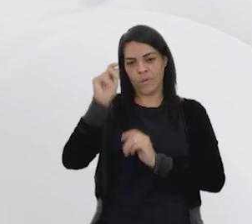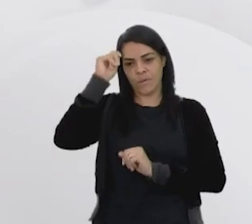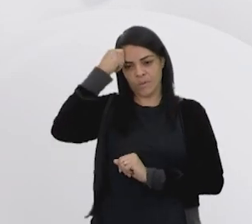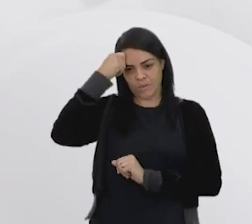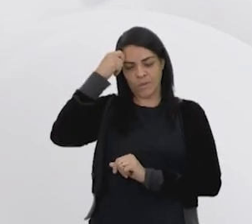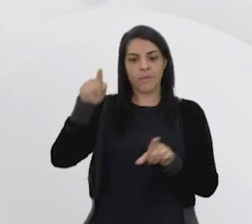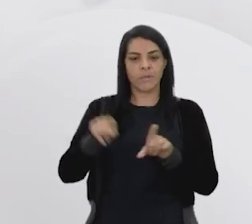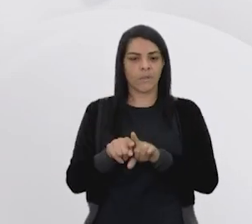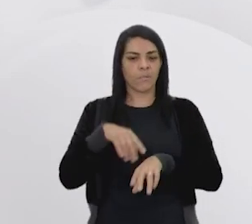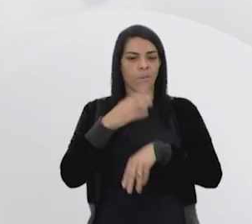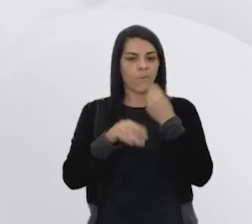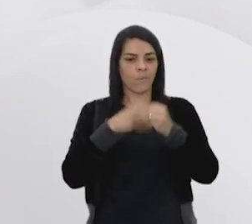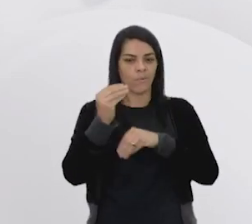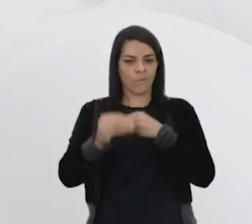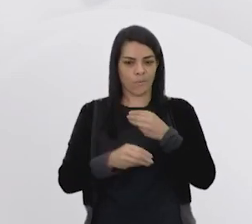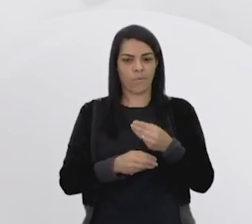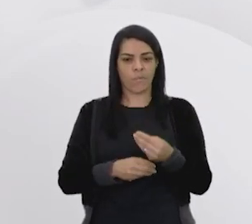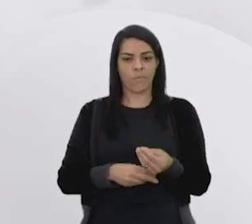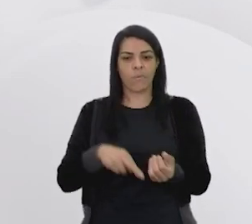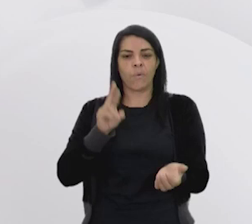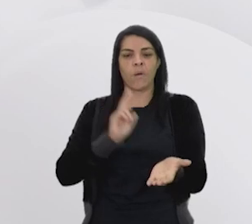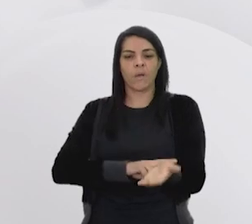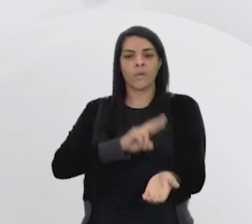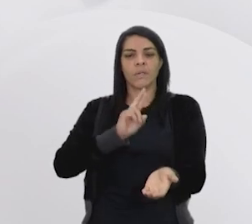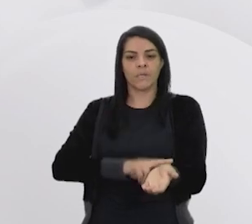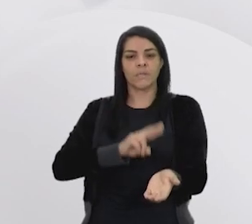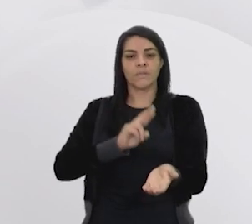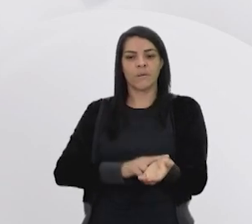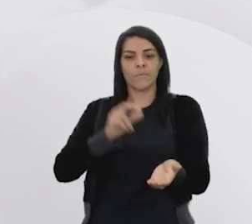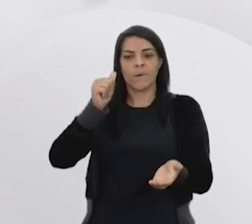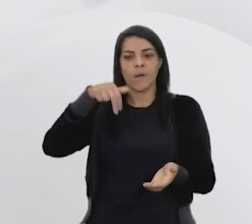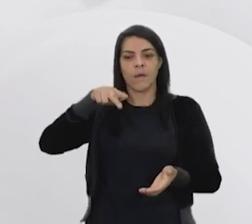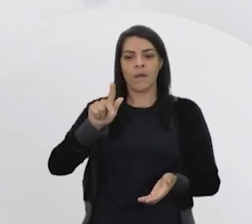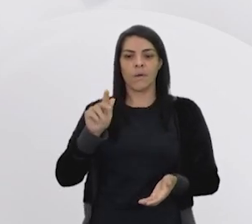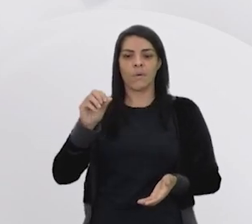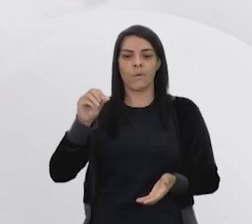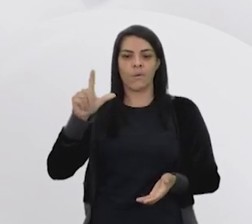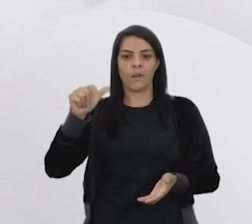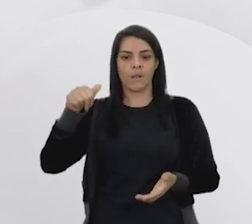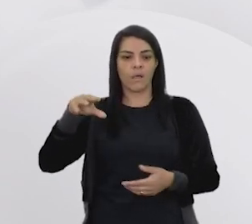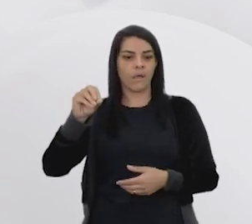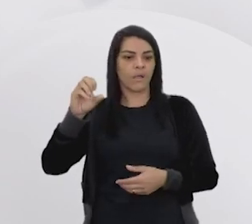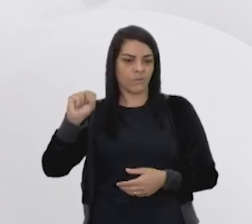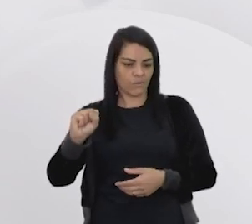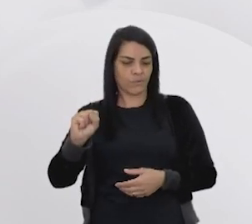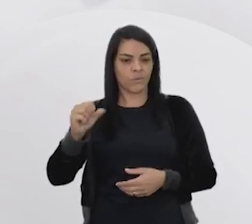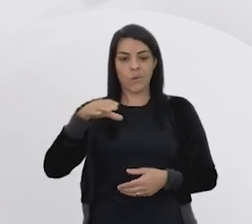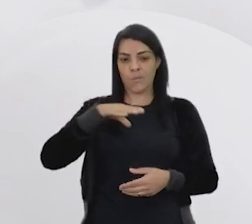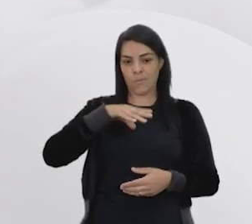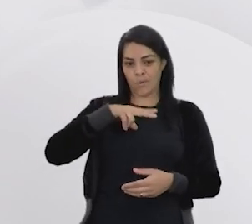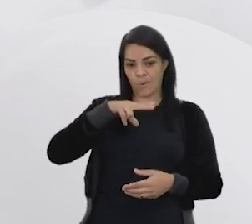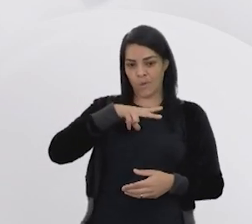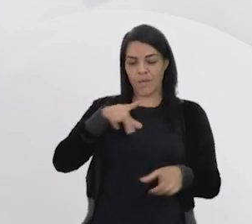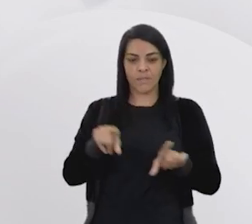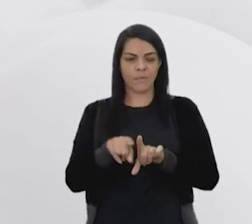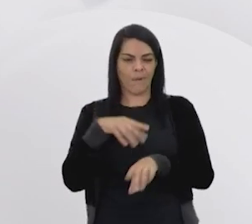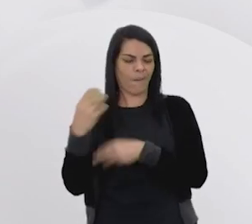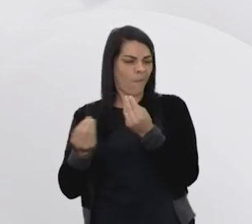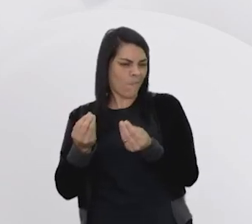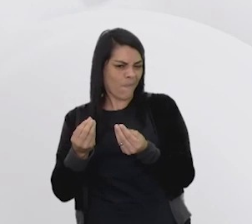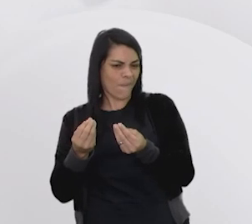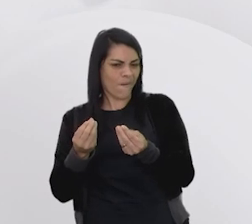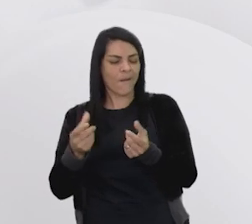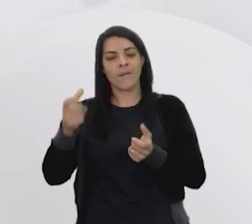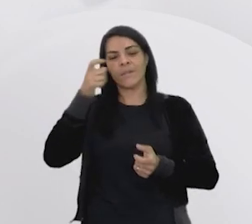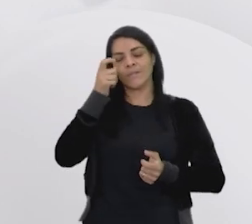na mistura de ritmos angolanos e portugueses. E como assim? Bom, é